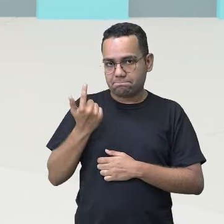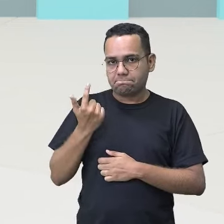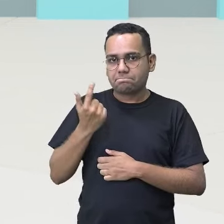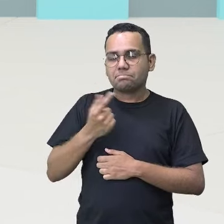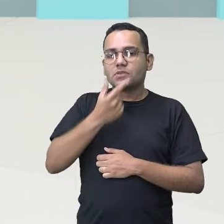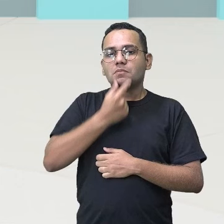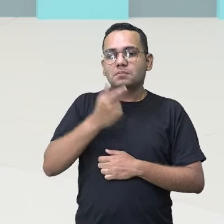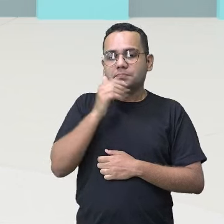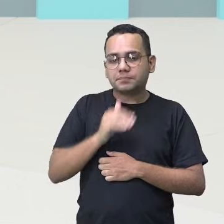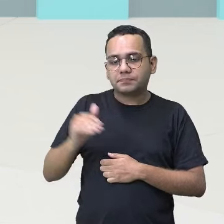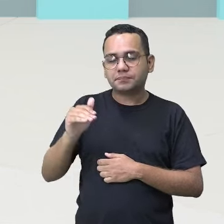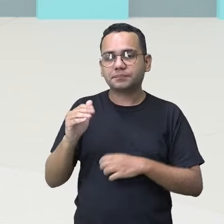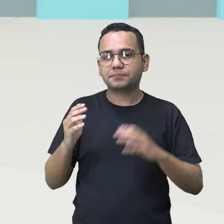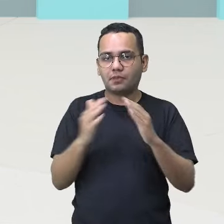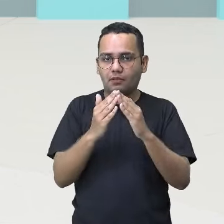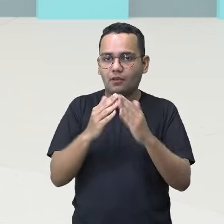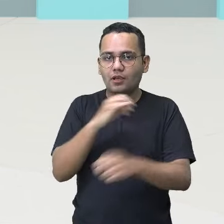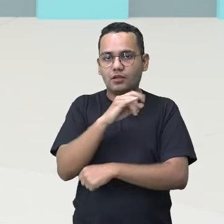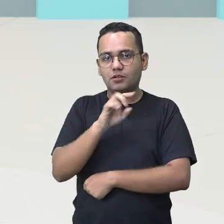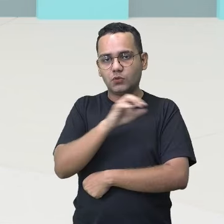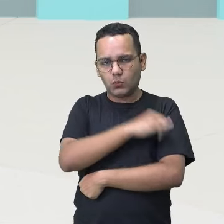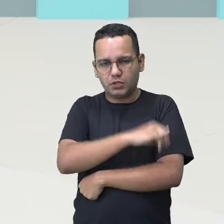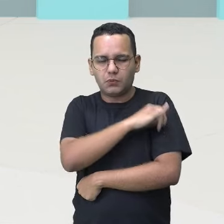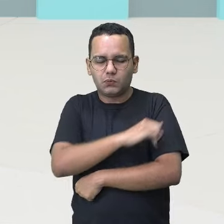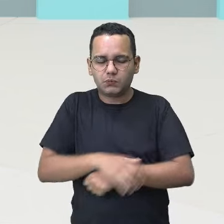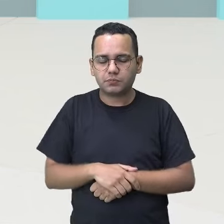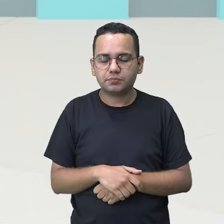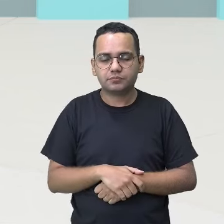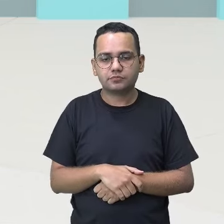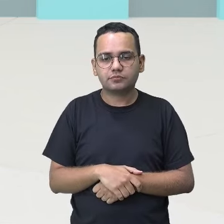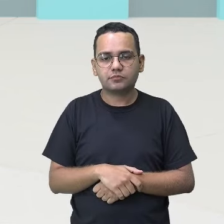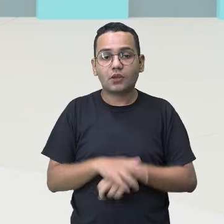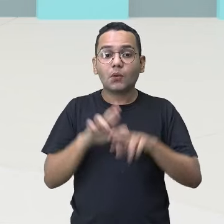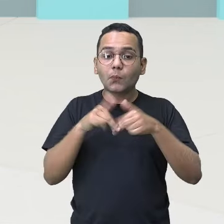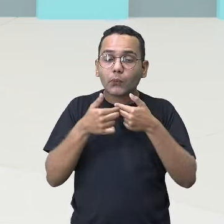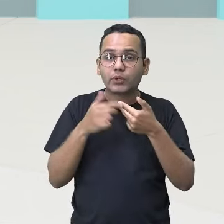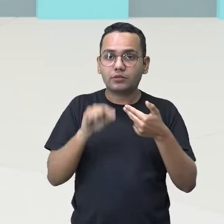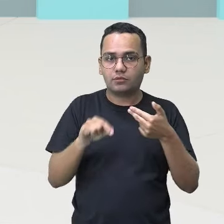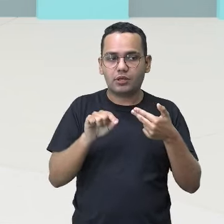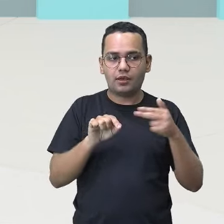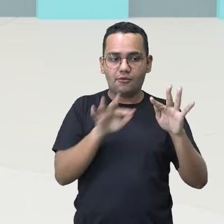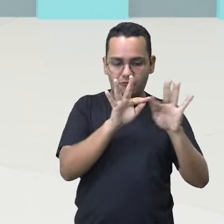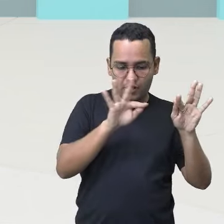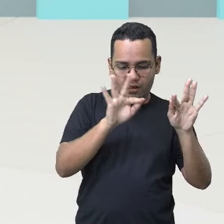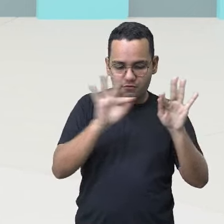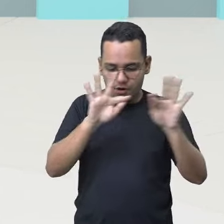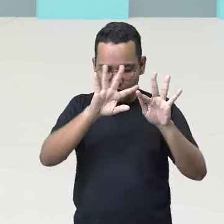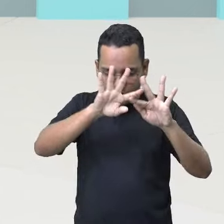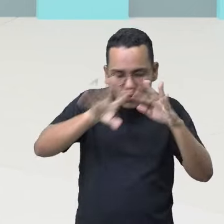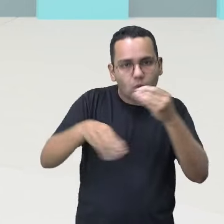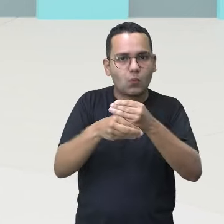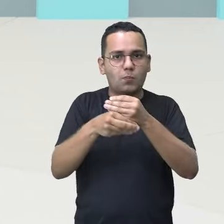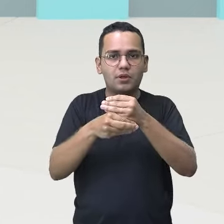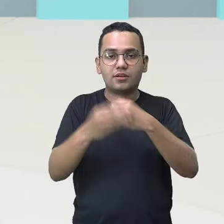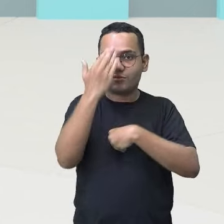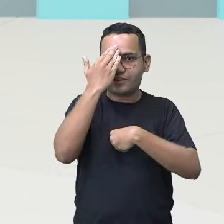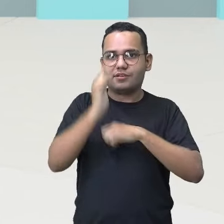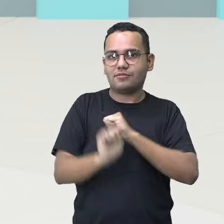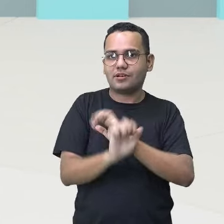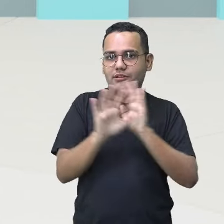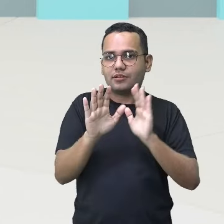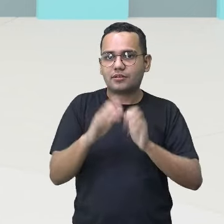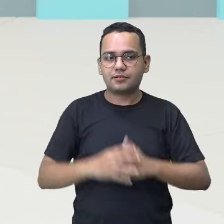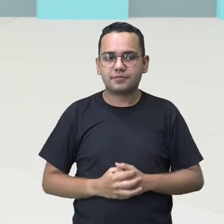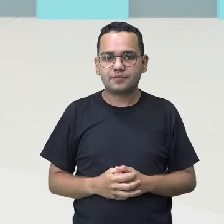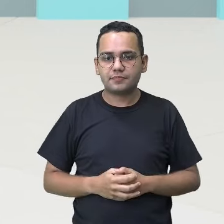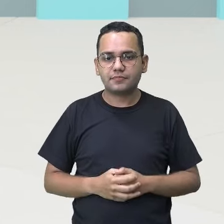menino mora no Rio de Janeiro traz o sentido completo para a oração que amei É por isso que a oração que